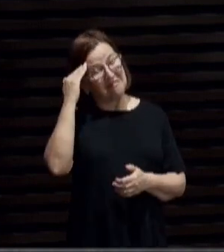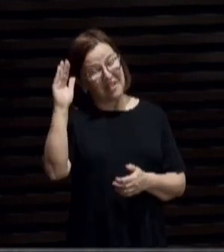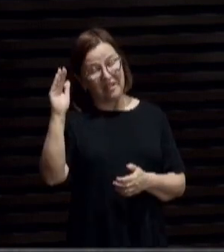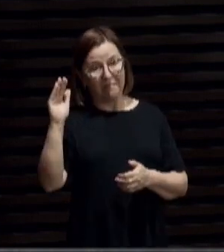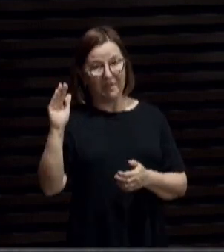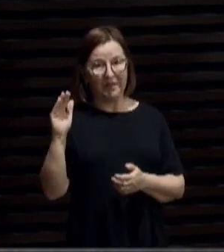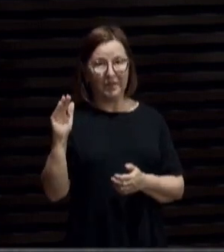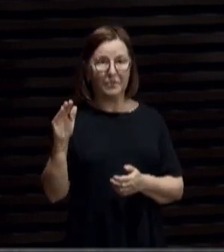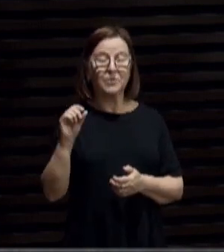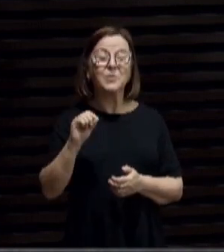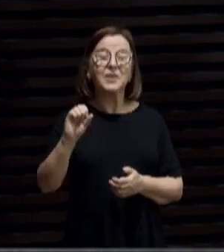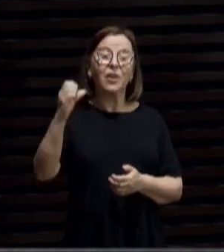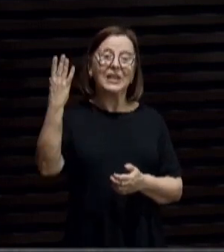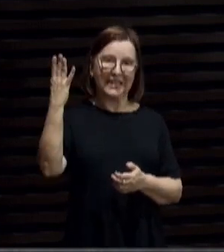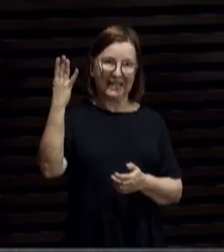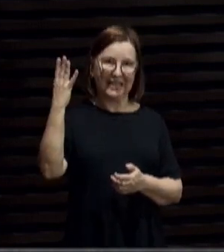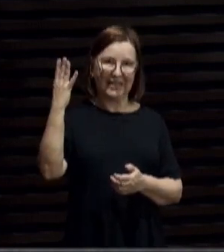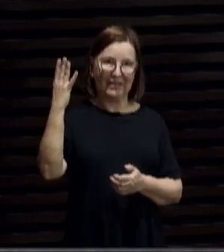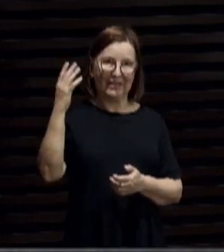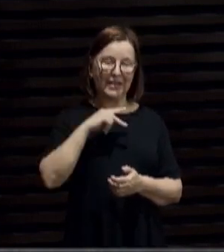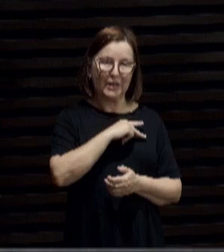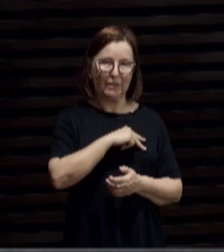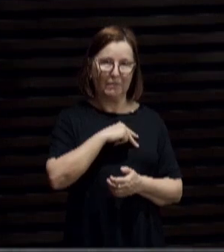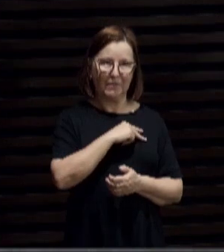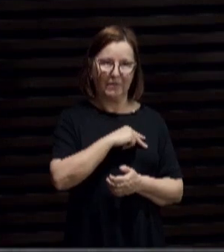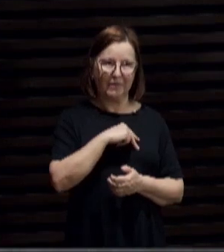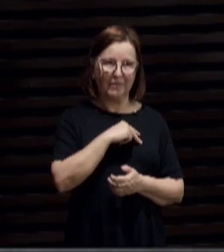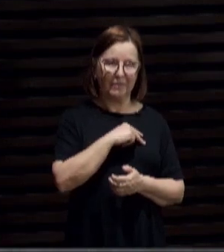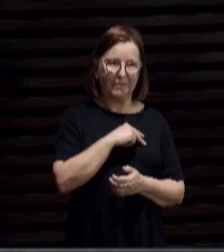tempo, o que aconteceu, que ele teve um